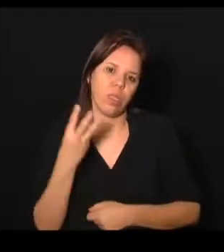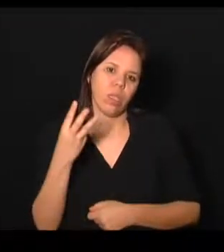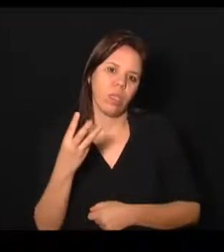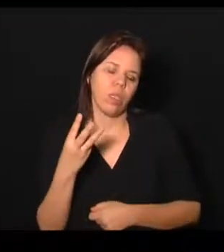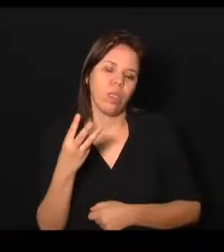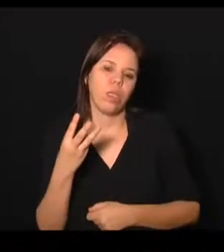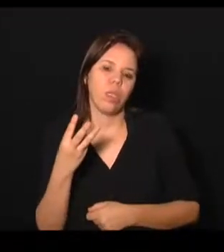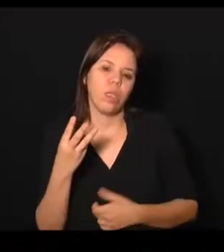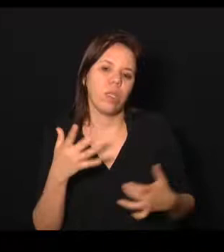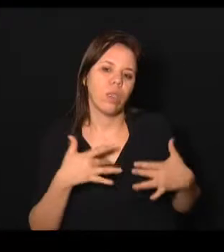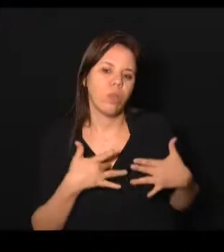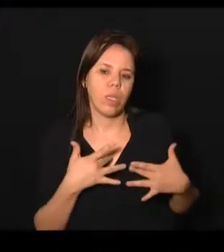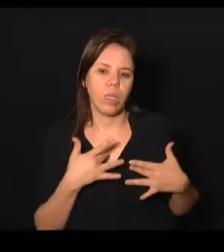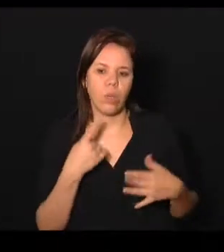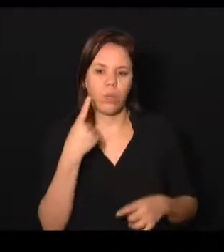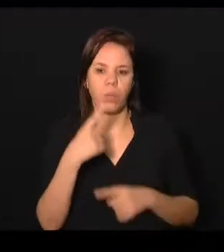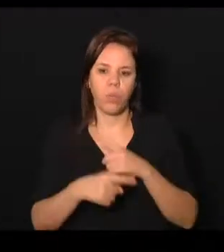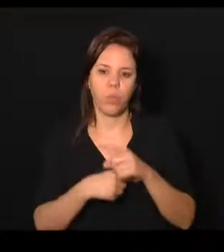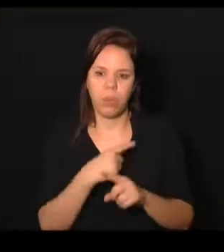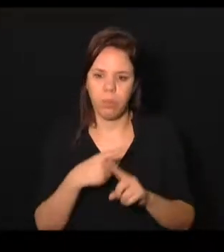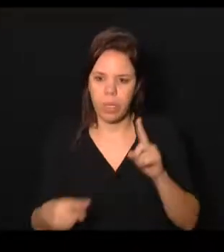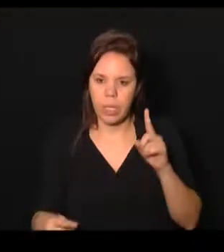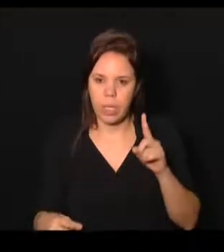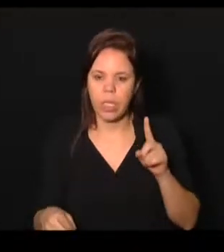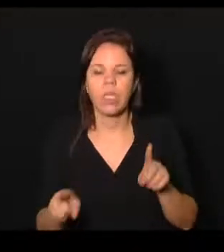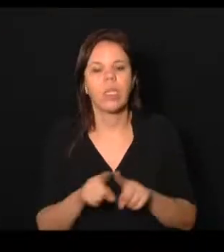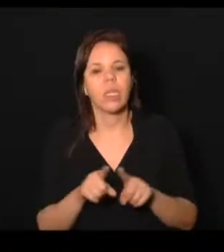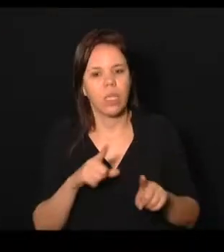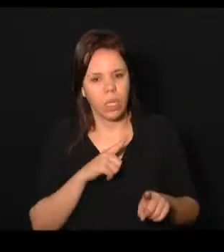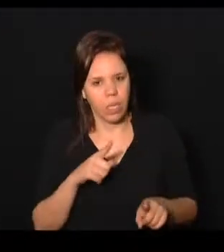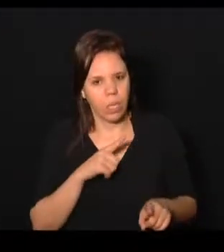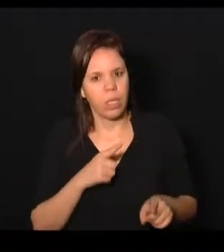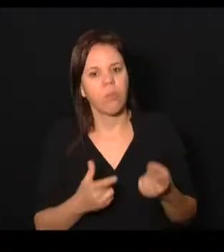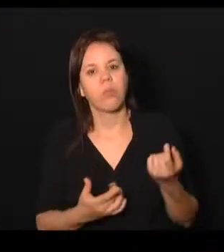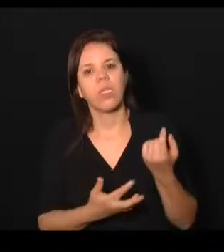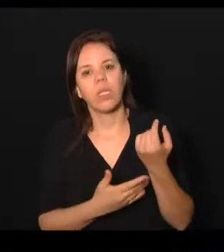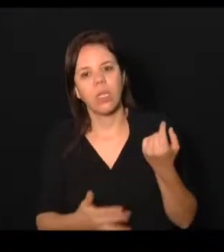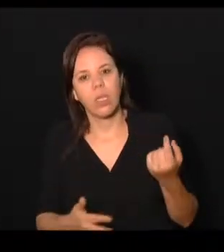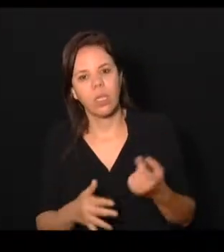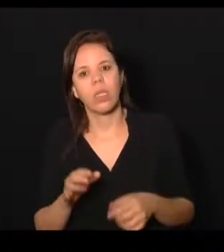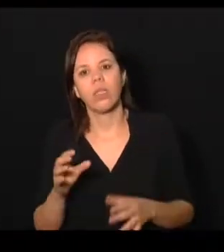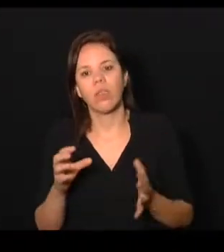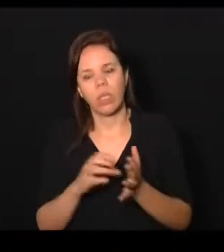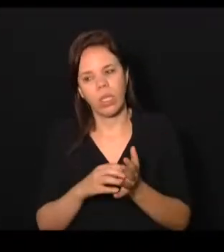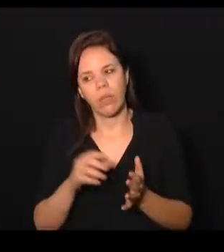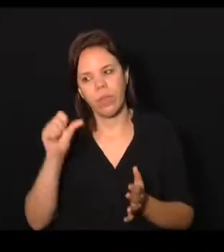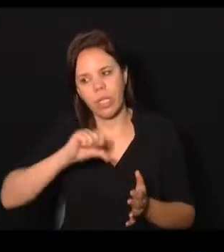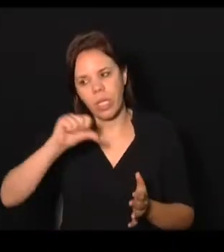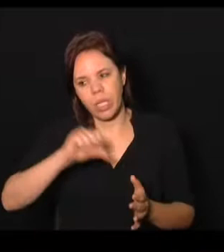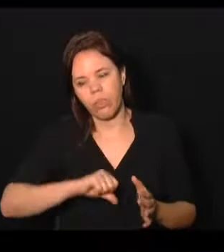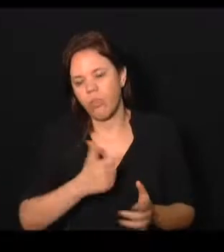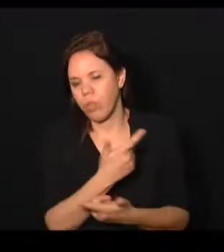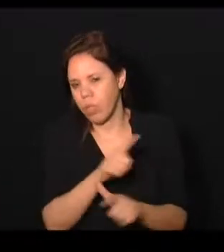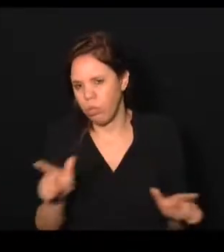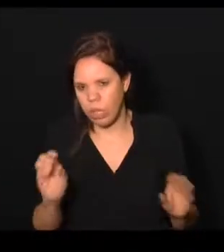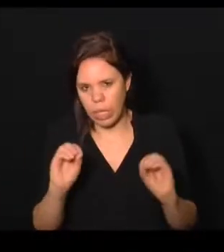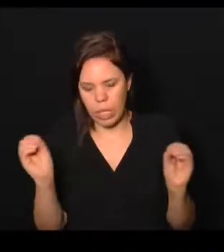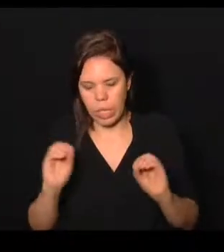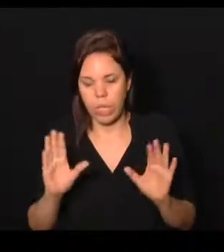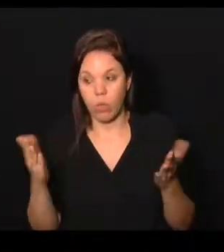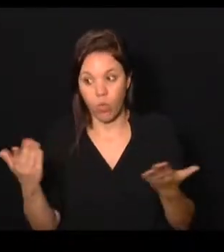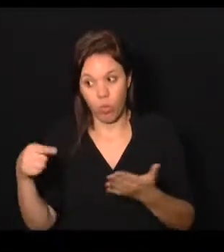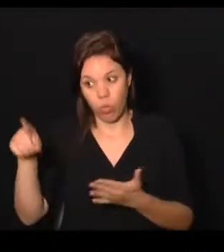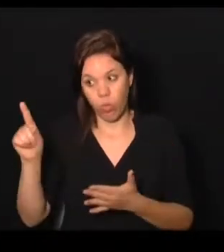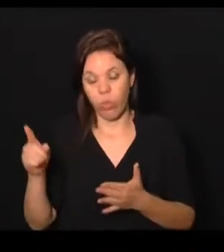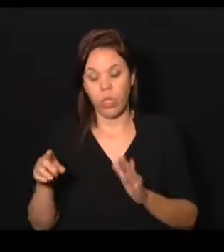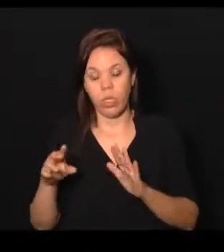no período de 1 ano e meio, onde a gente vai ter sorologias negativas aí, e a gente fala para eles, olha, você está doando sangue hoje para